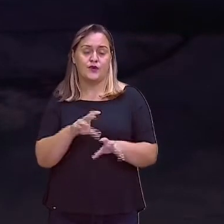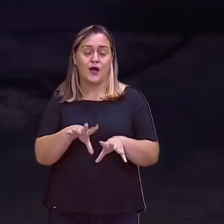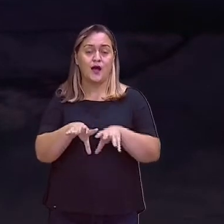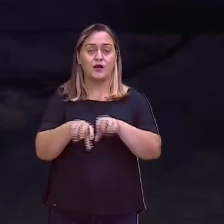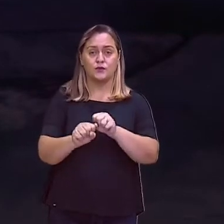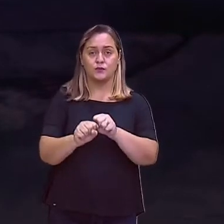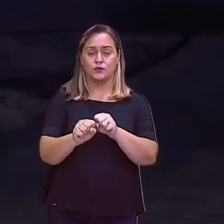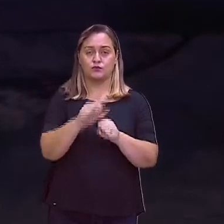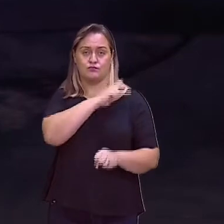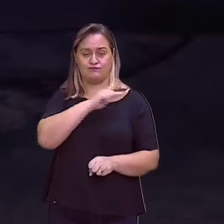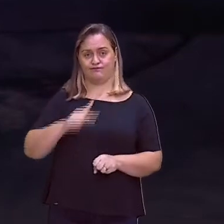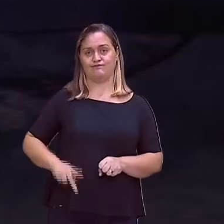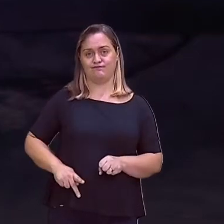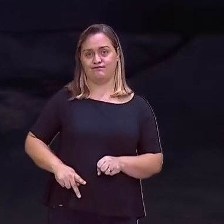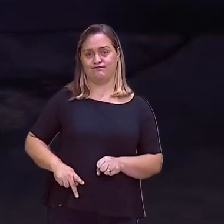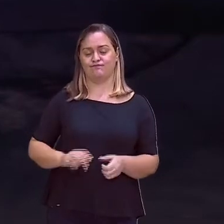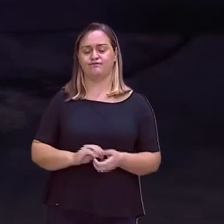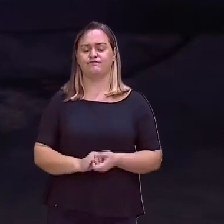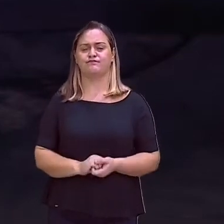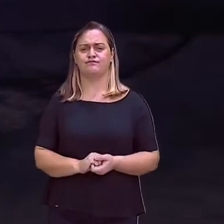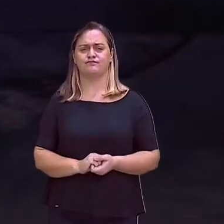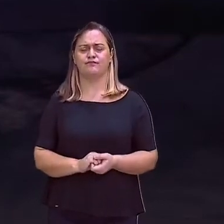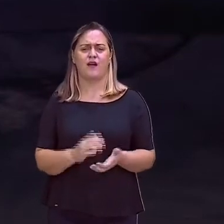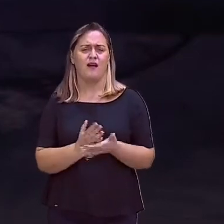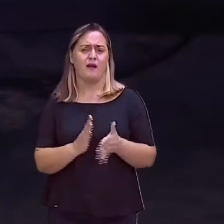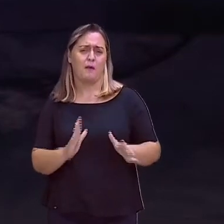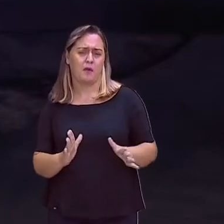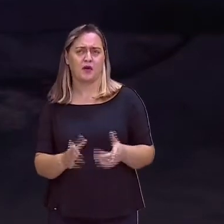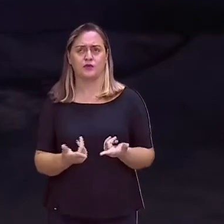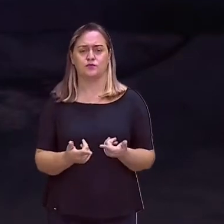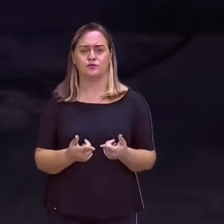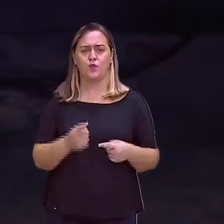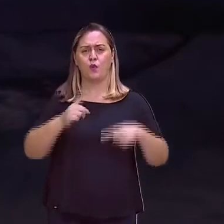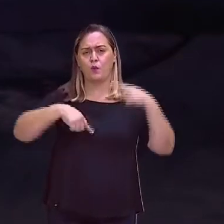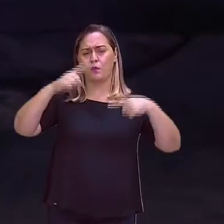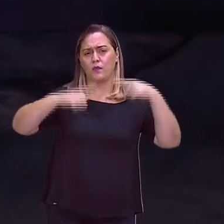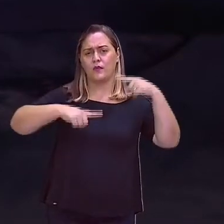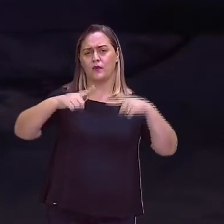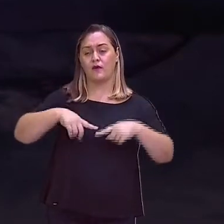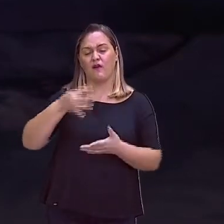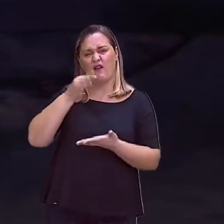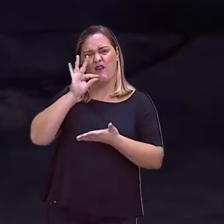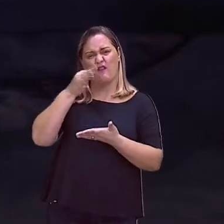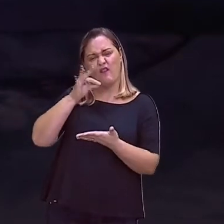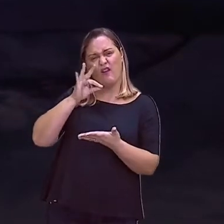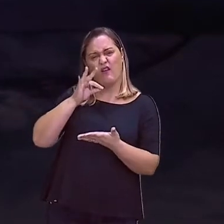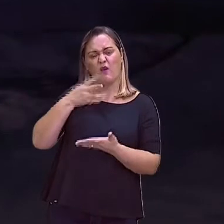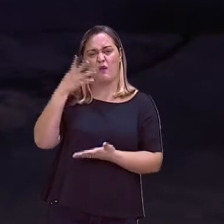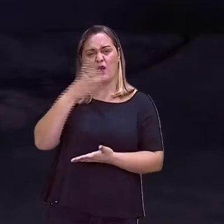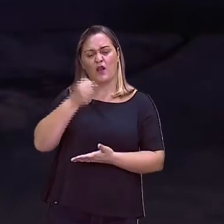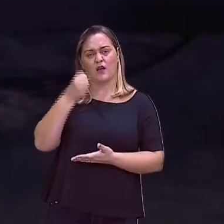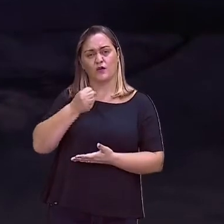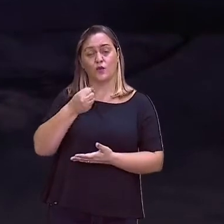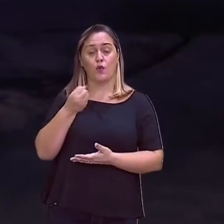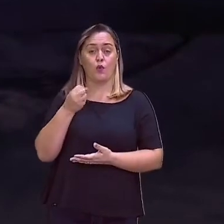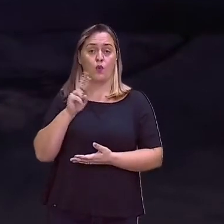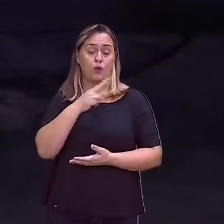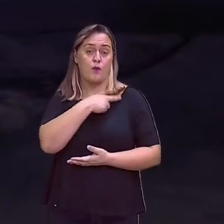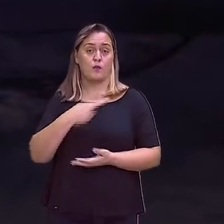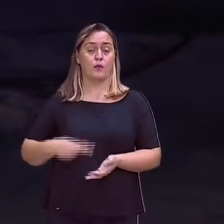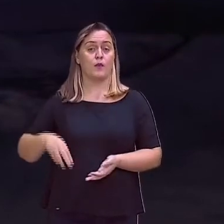que assumiria o país, acabando com a política do café com leite ou a república